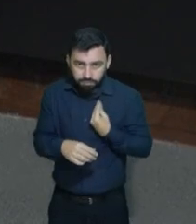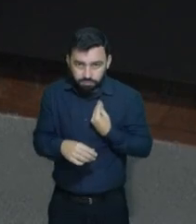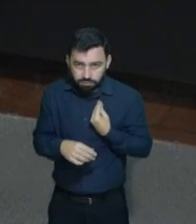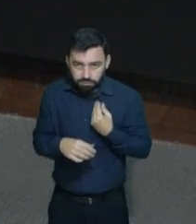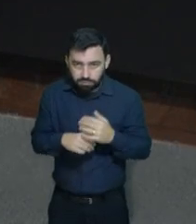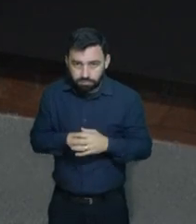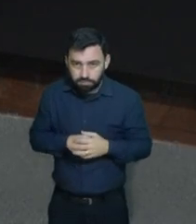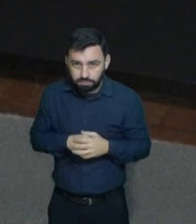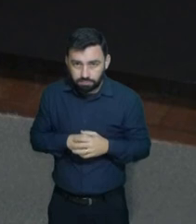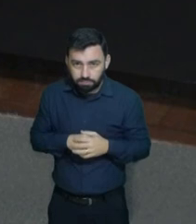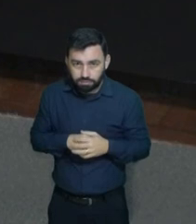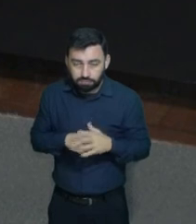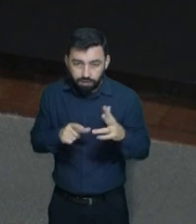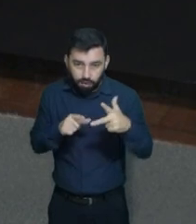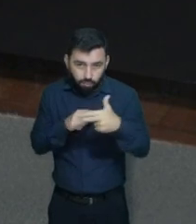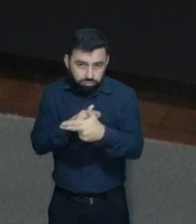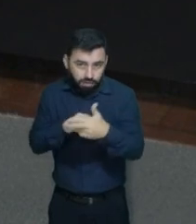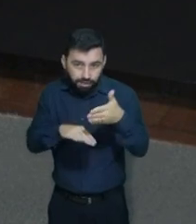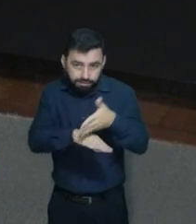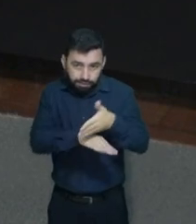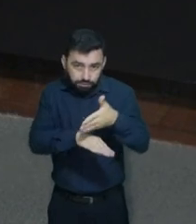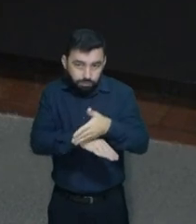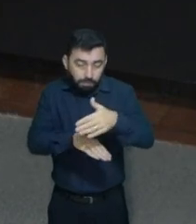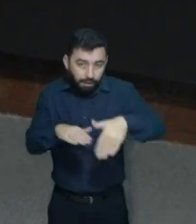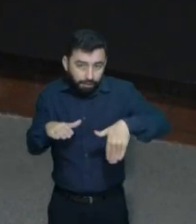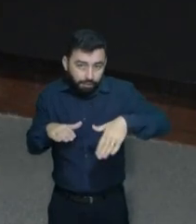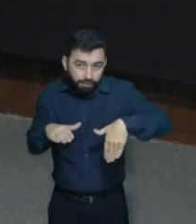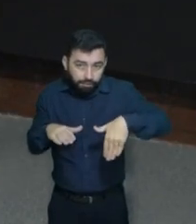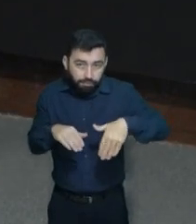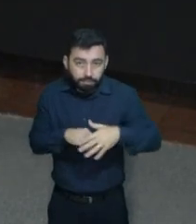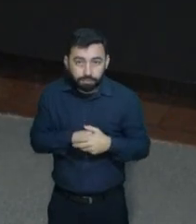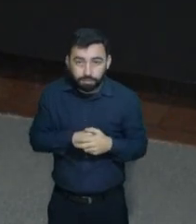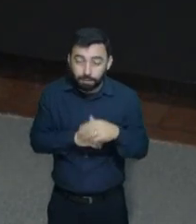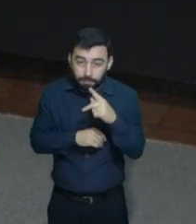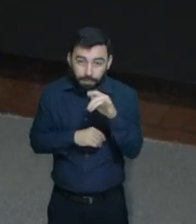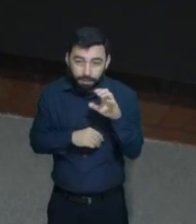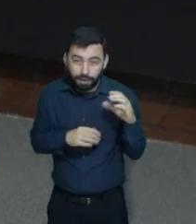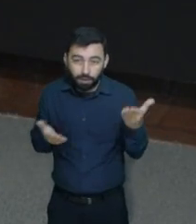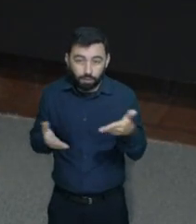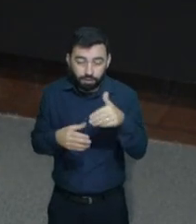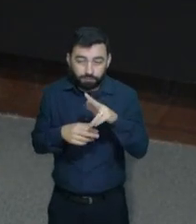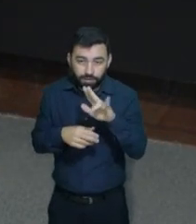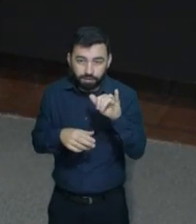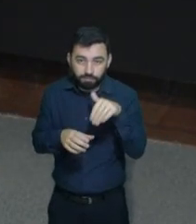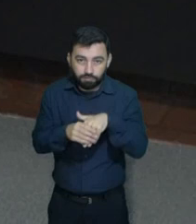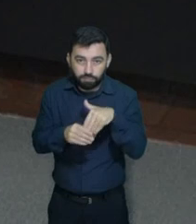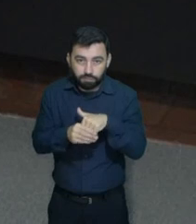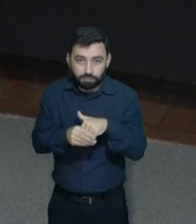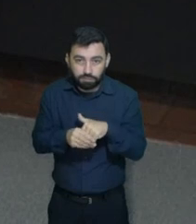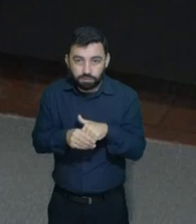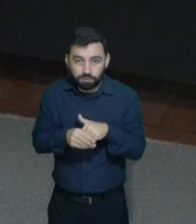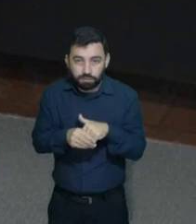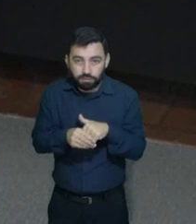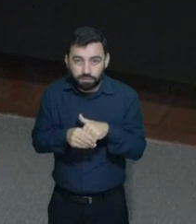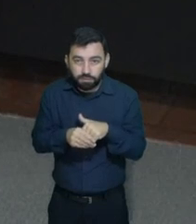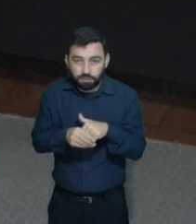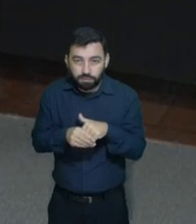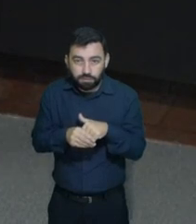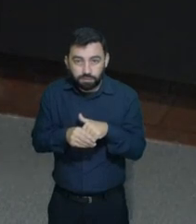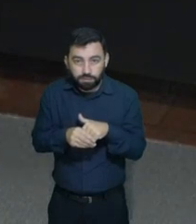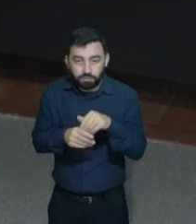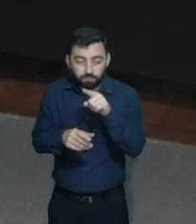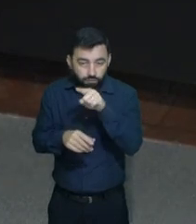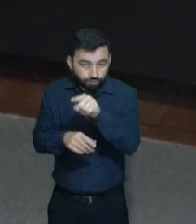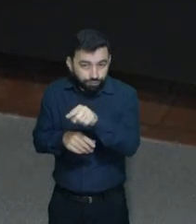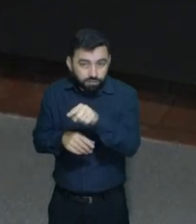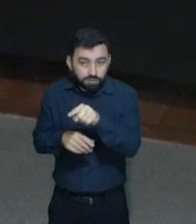Nunca. Vai te cortar o teu acesso à praia, como a PEC que está sendo votada aí, provavelmente. Certo?